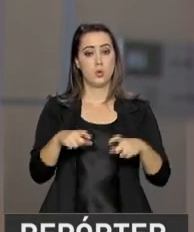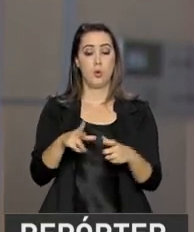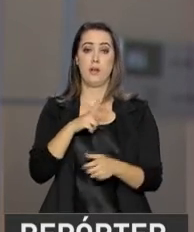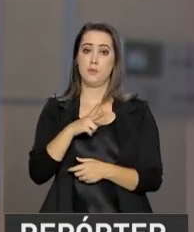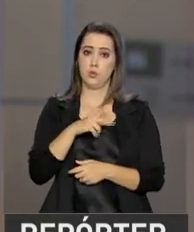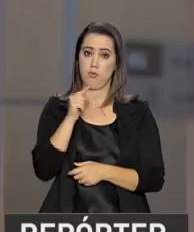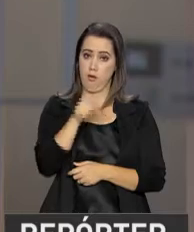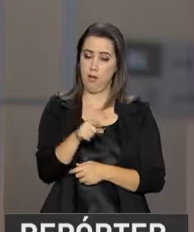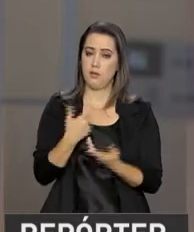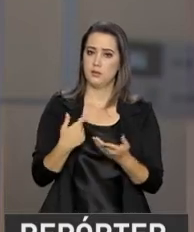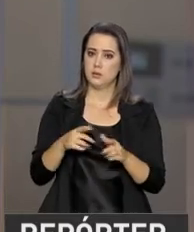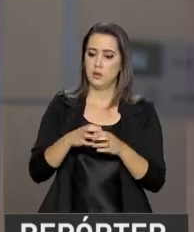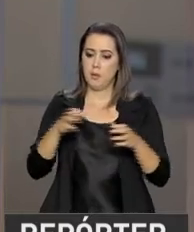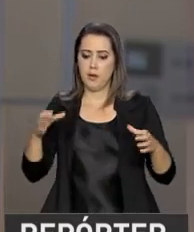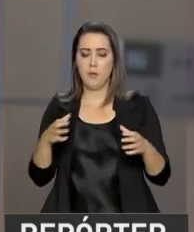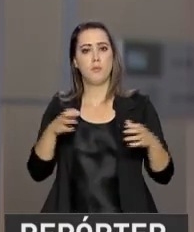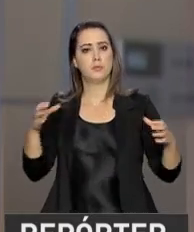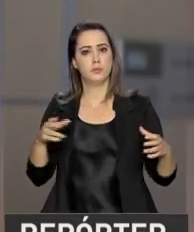também abrir a nova área ao uso público na visitação